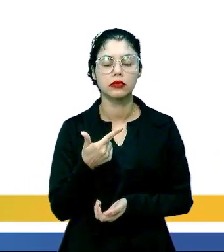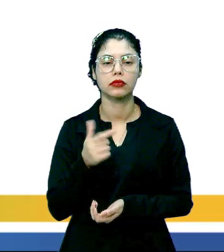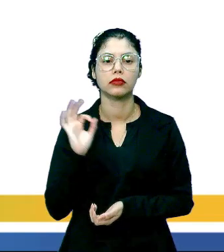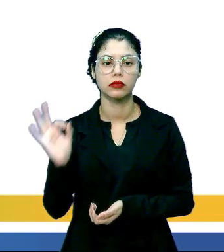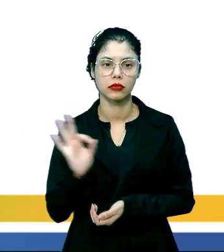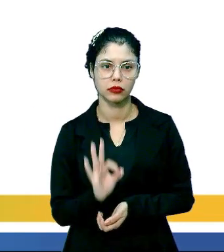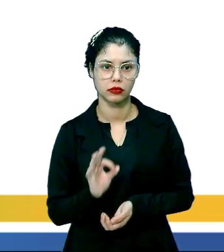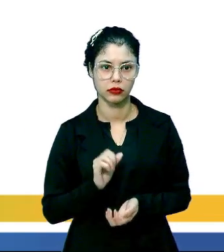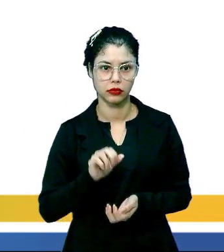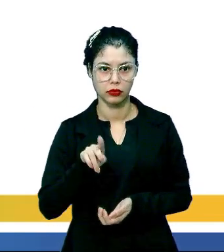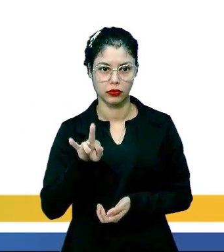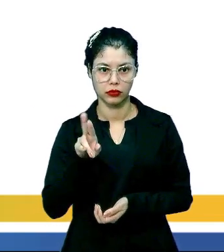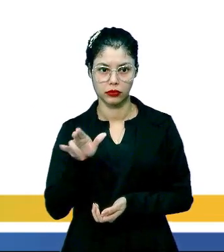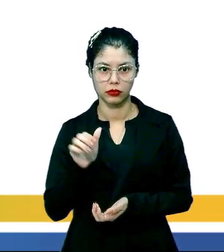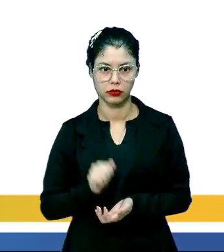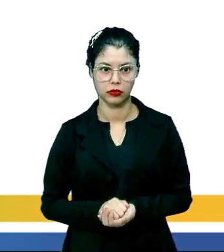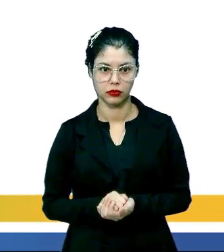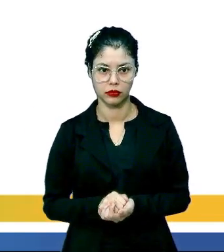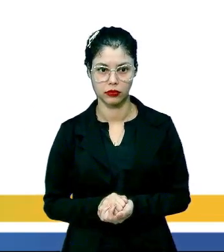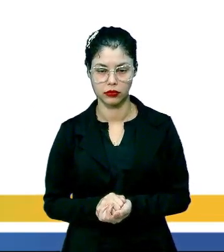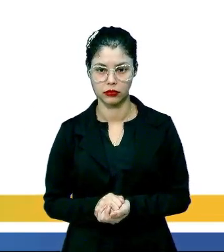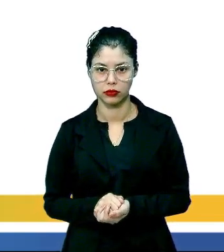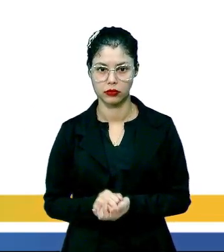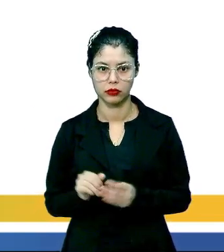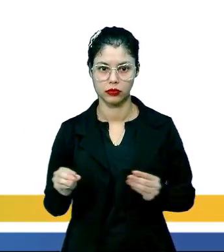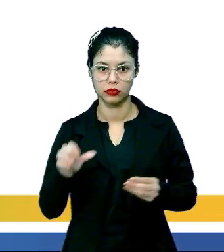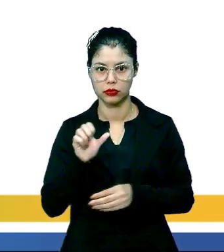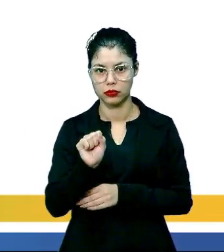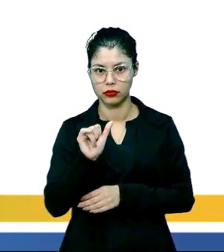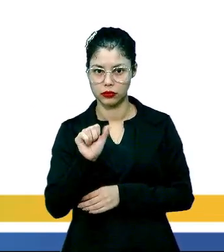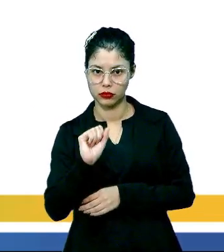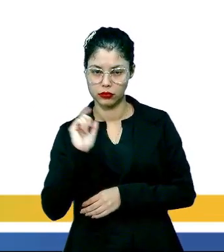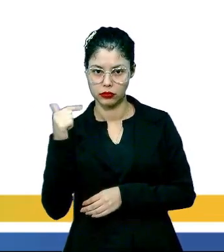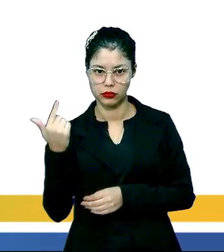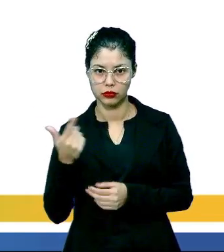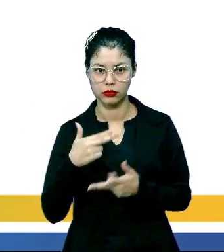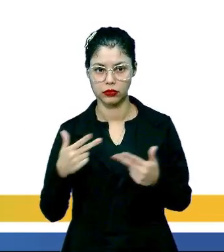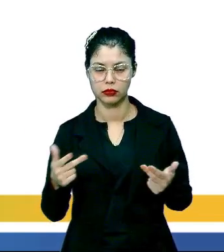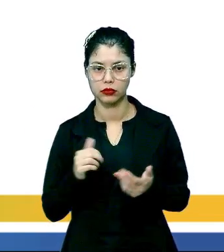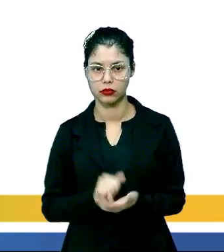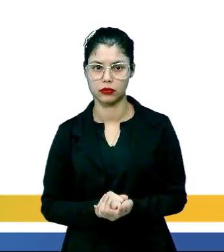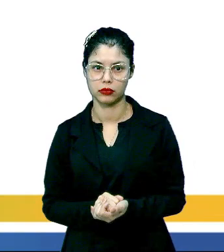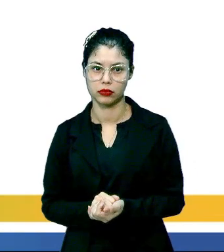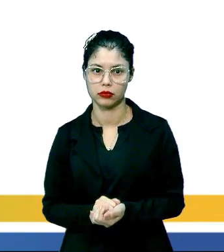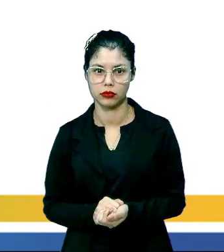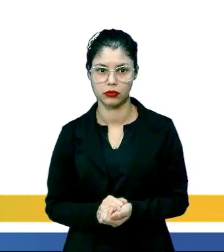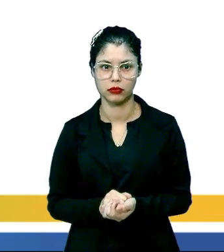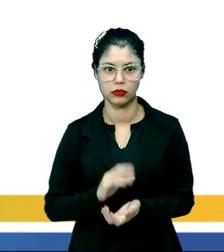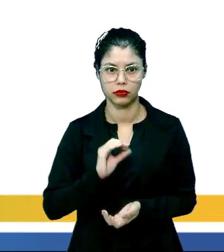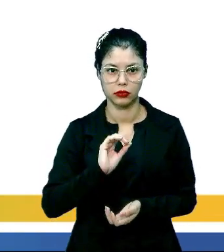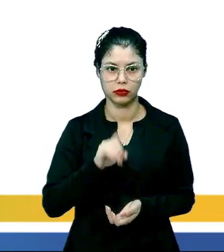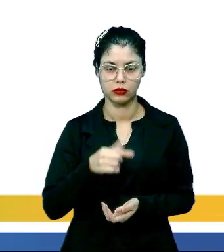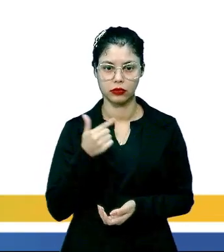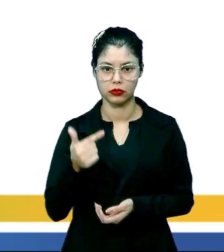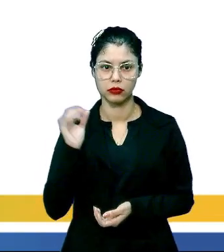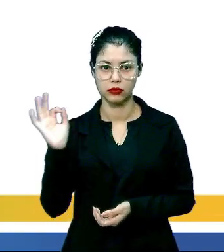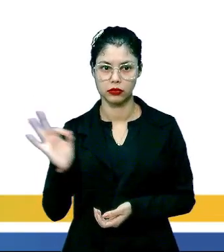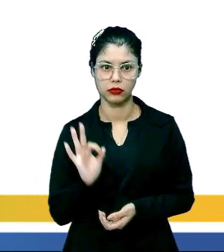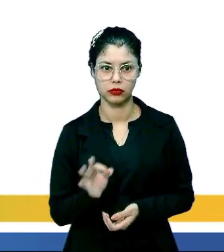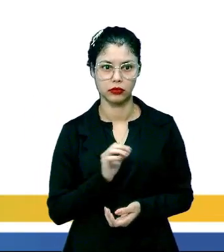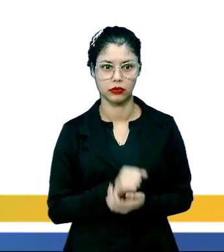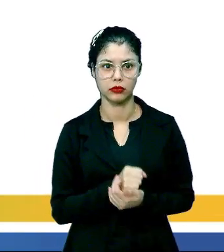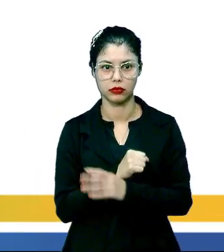ureia, 2,8% de sais dissolvidos e outros íons, e temos aí 0,2%